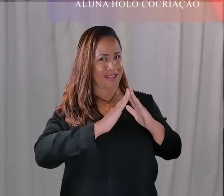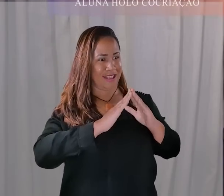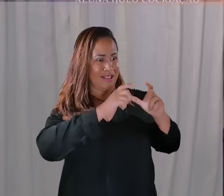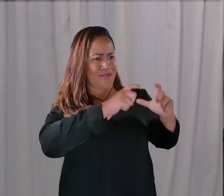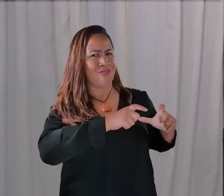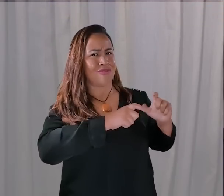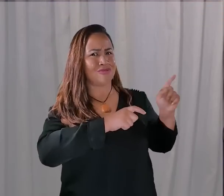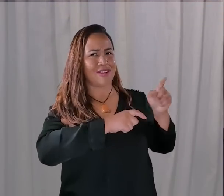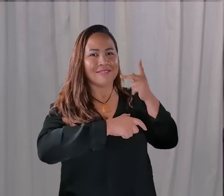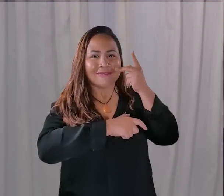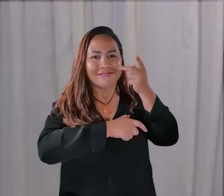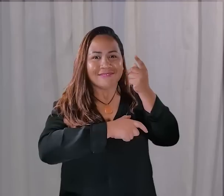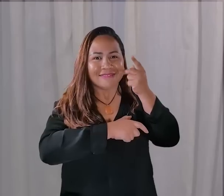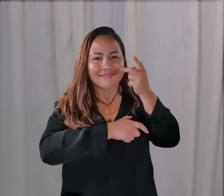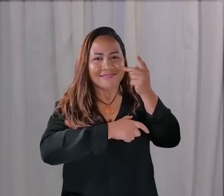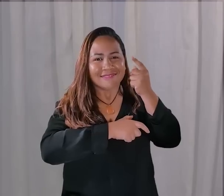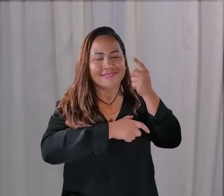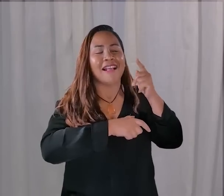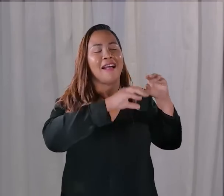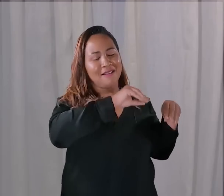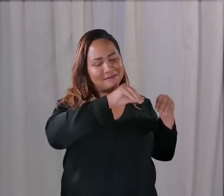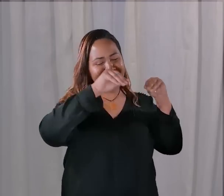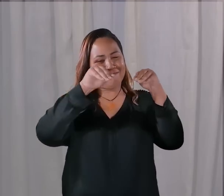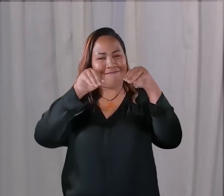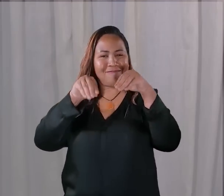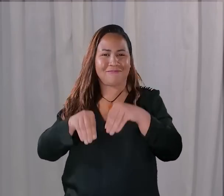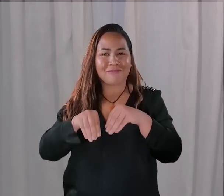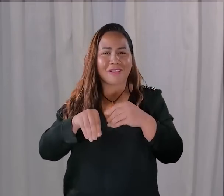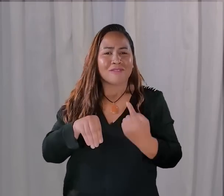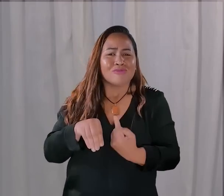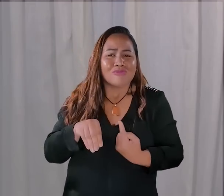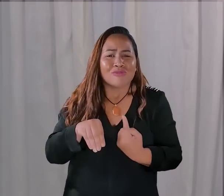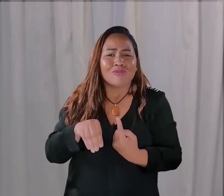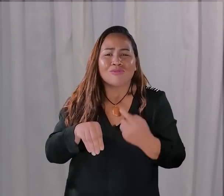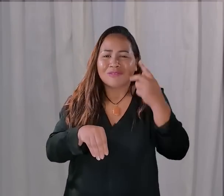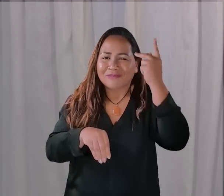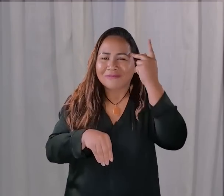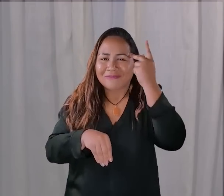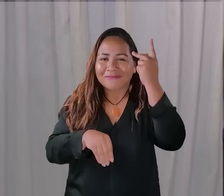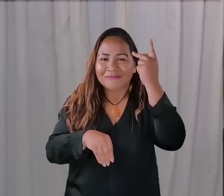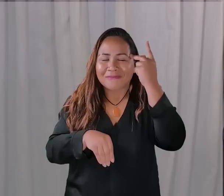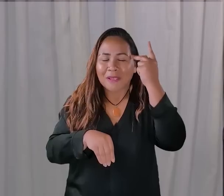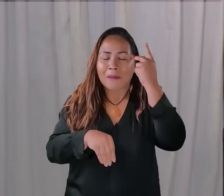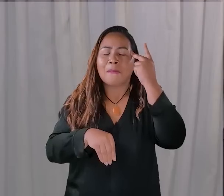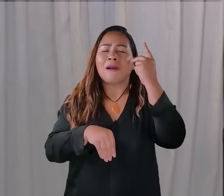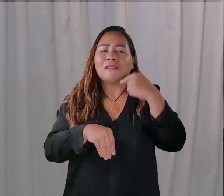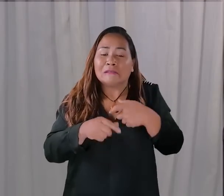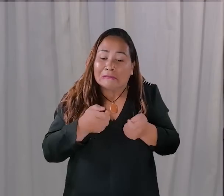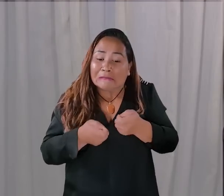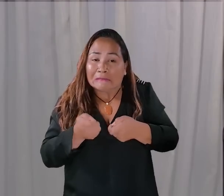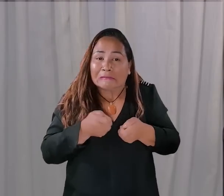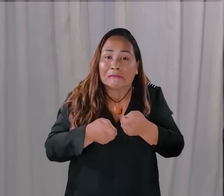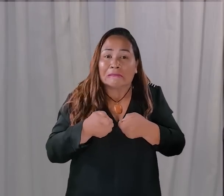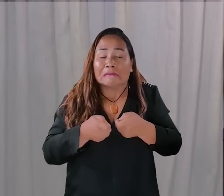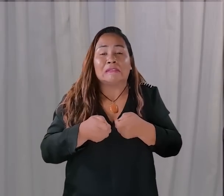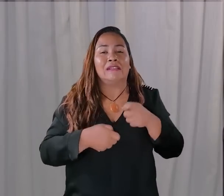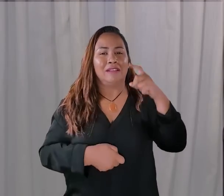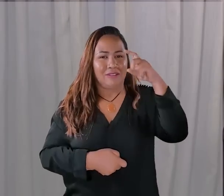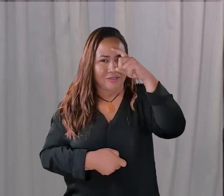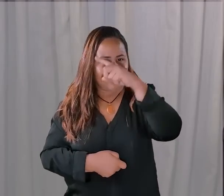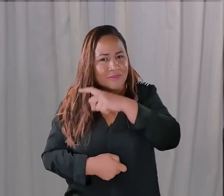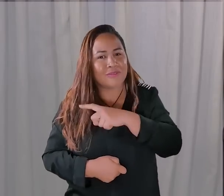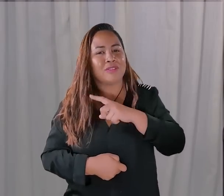Fortaleza, sozinha, sem minha família aqui, sem grana também, passando por aperto. Eu já vim de